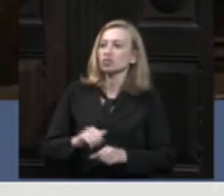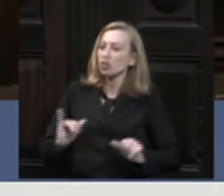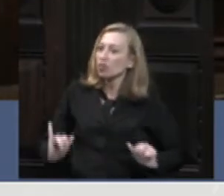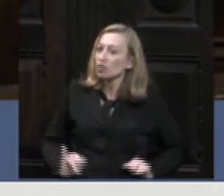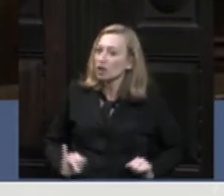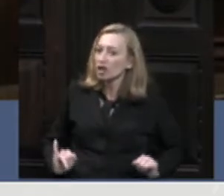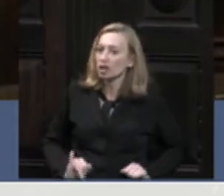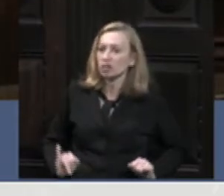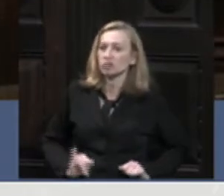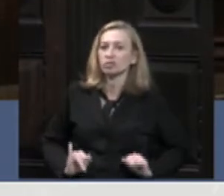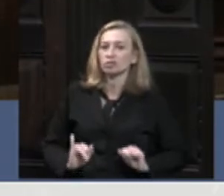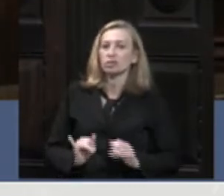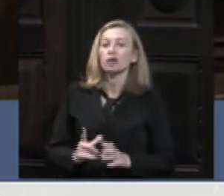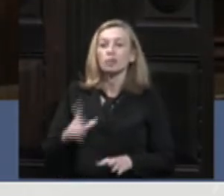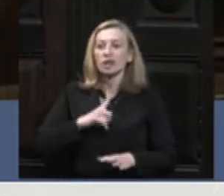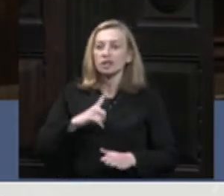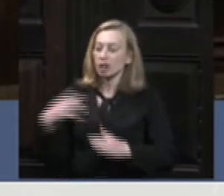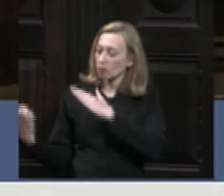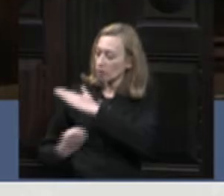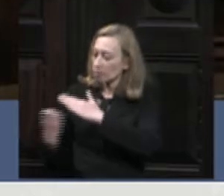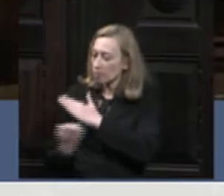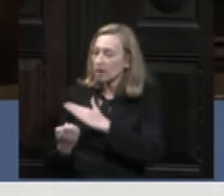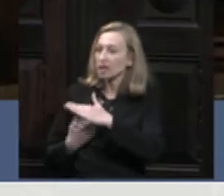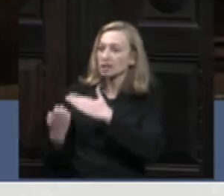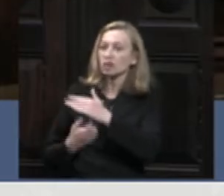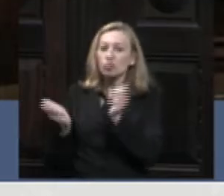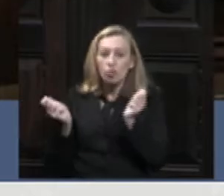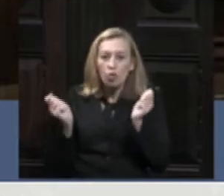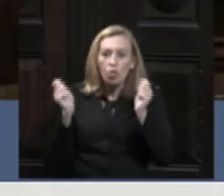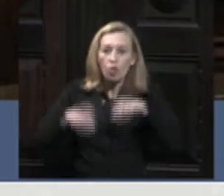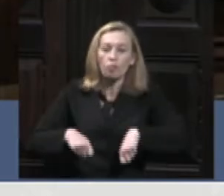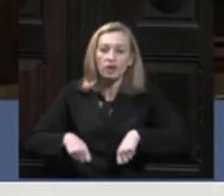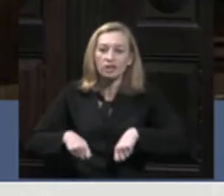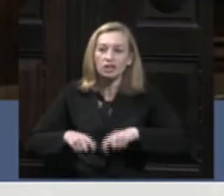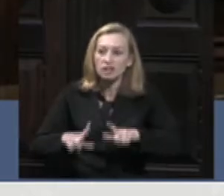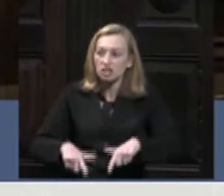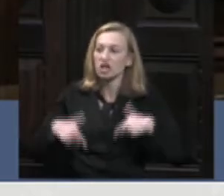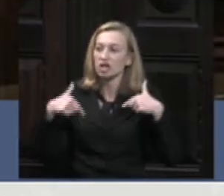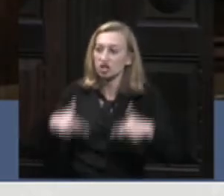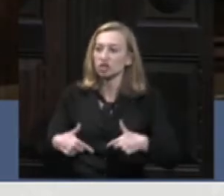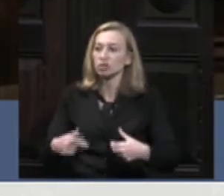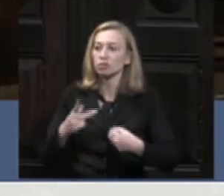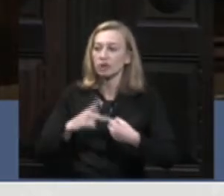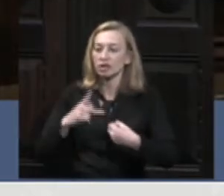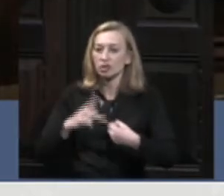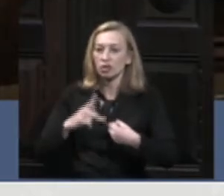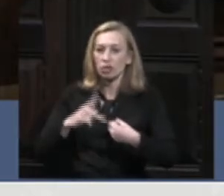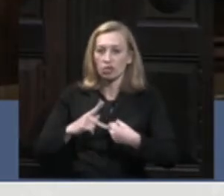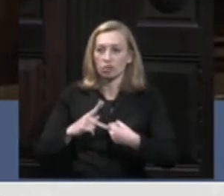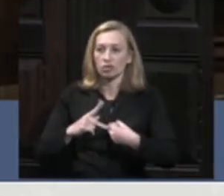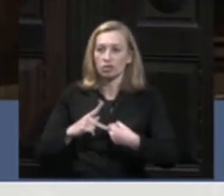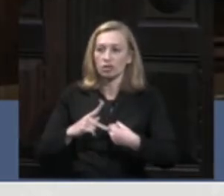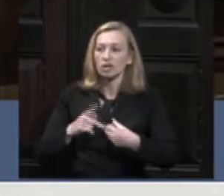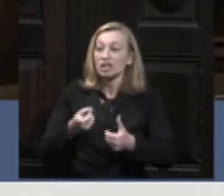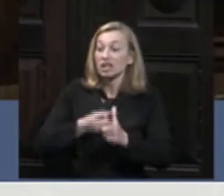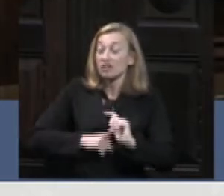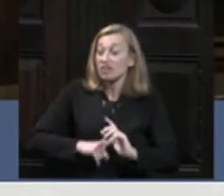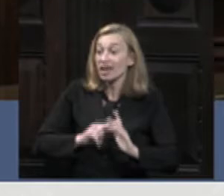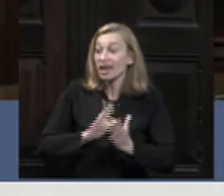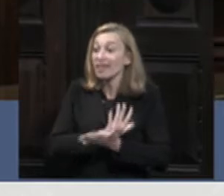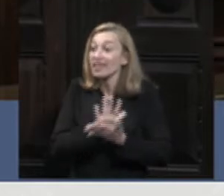para ter uma empresa capaz de explorar petróleo em águas profundas, sem nada dever